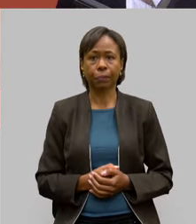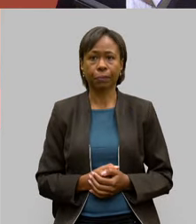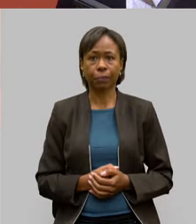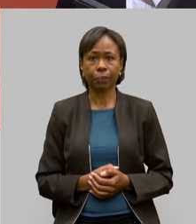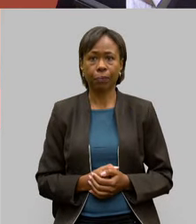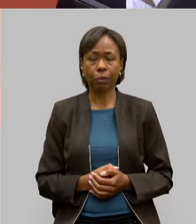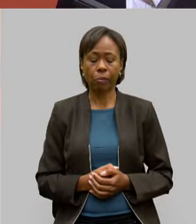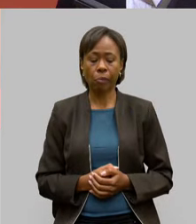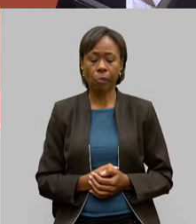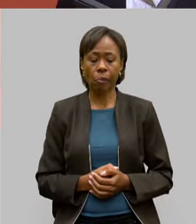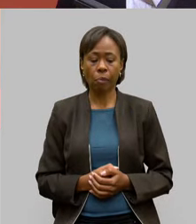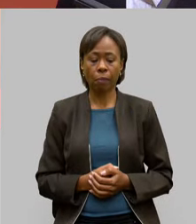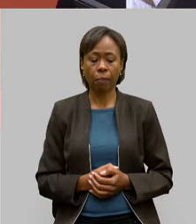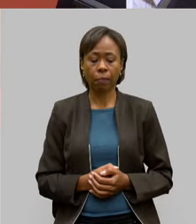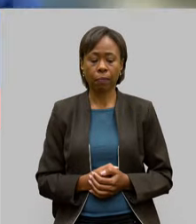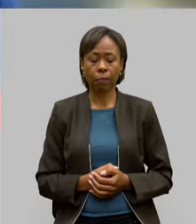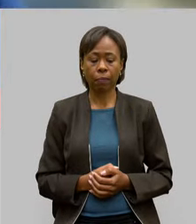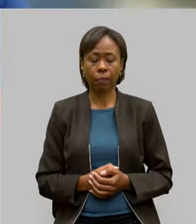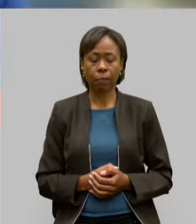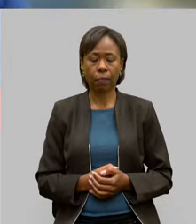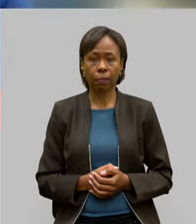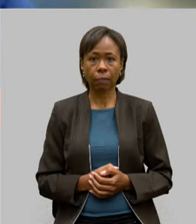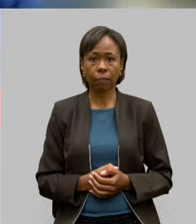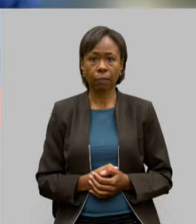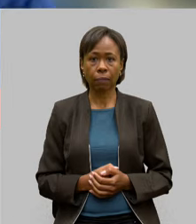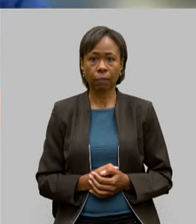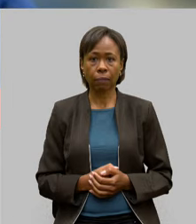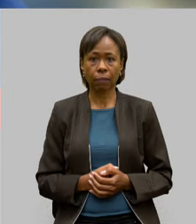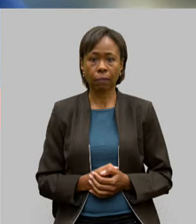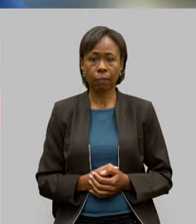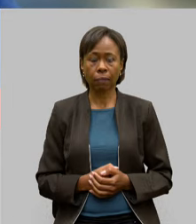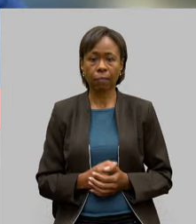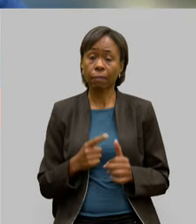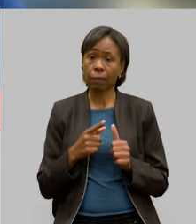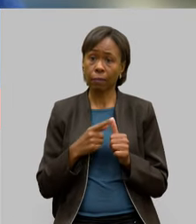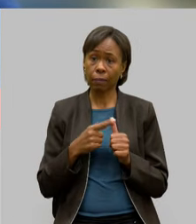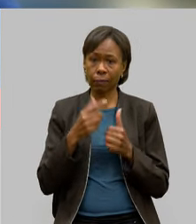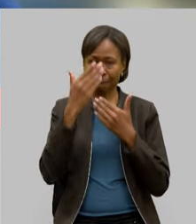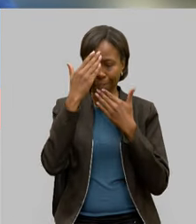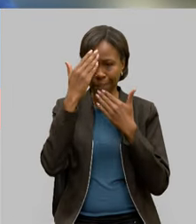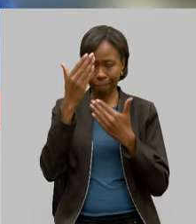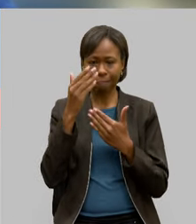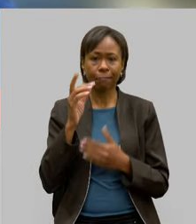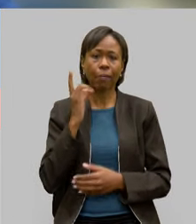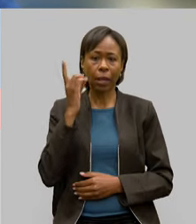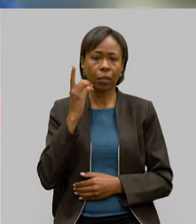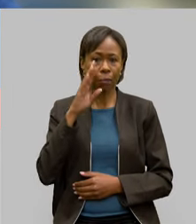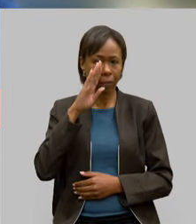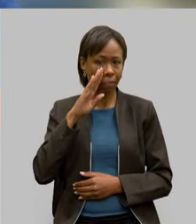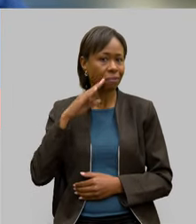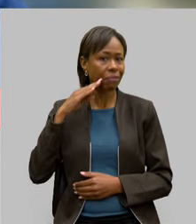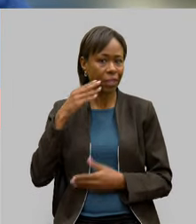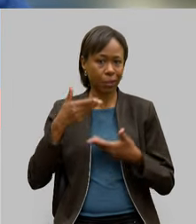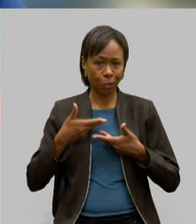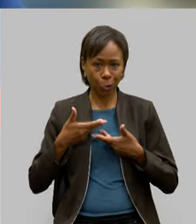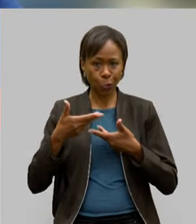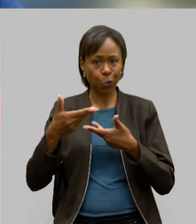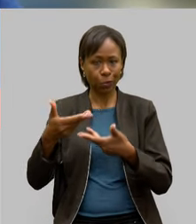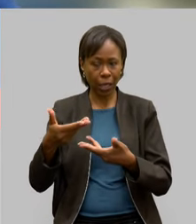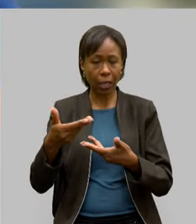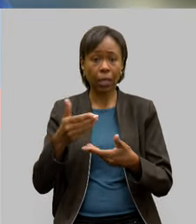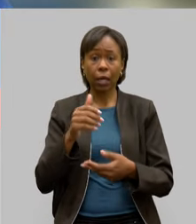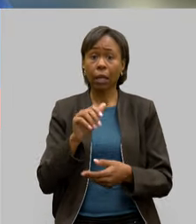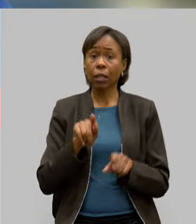então ah bom primeiro eu gostaria de agradecer né a deputada Beatriz Cerqueira pelo convite também o pessoal daang